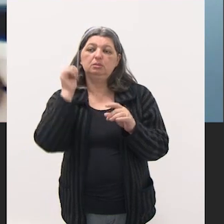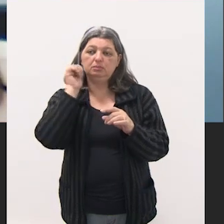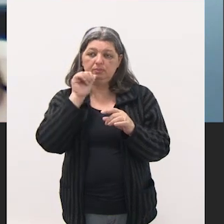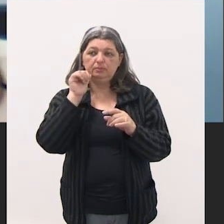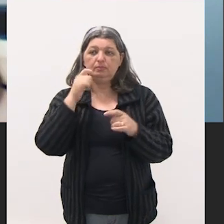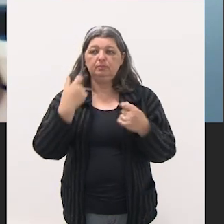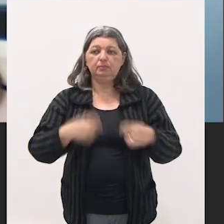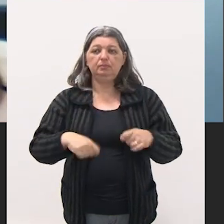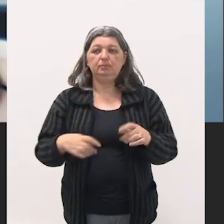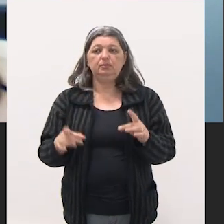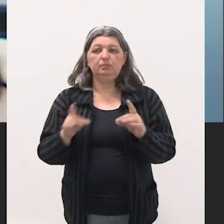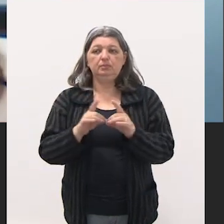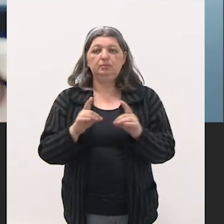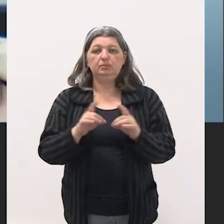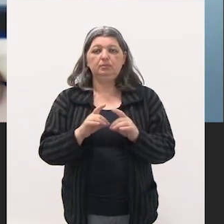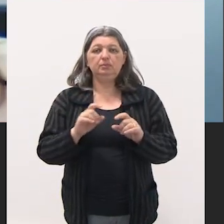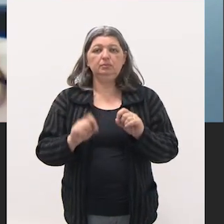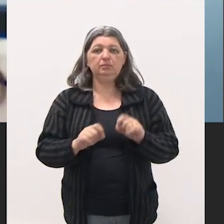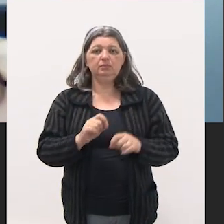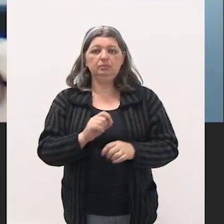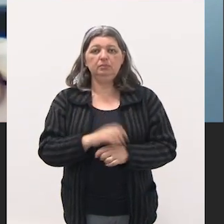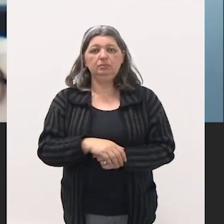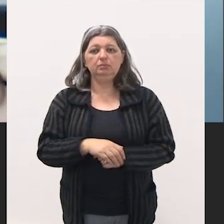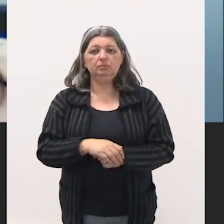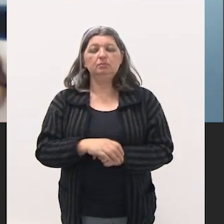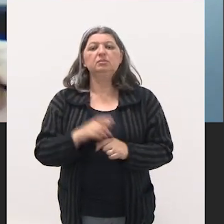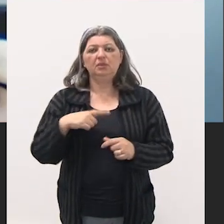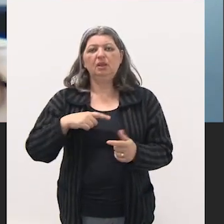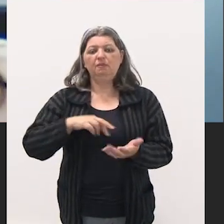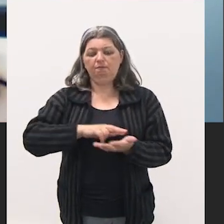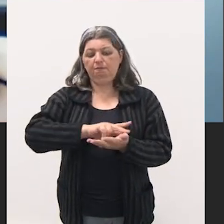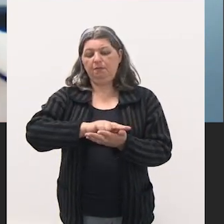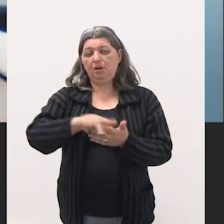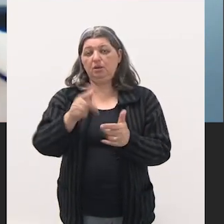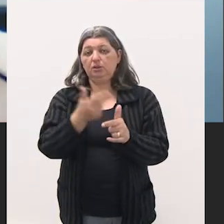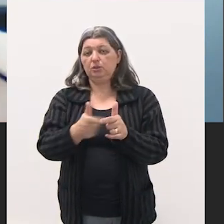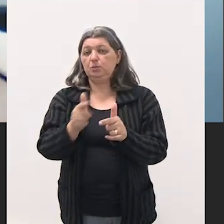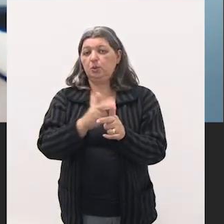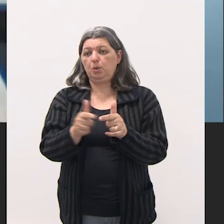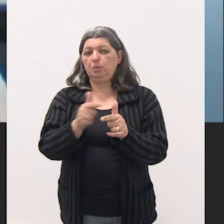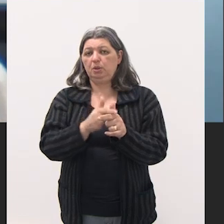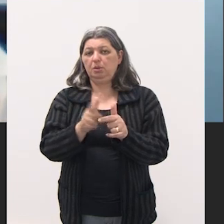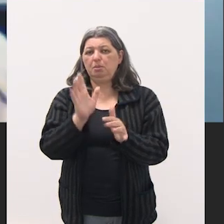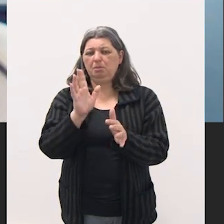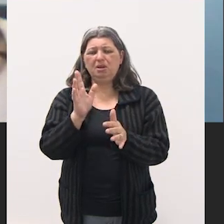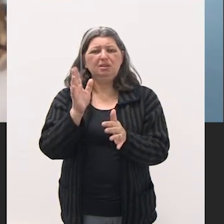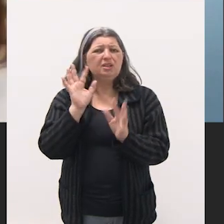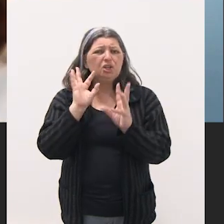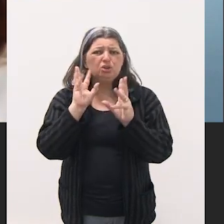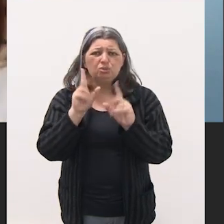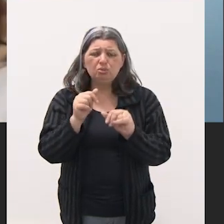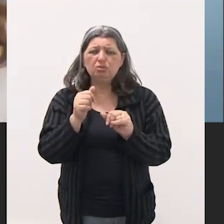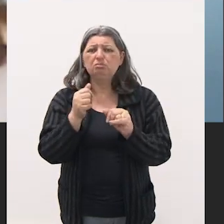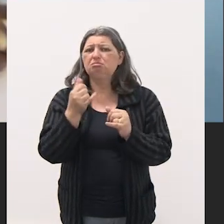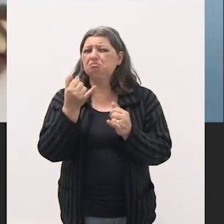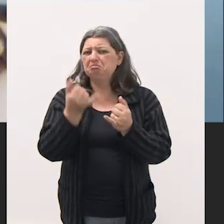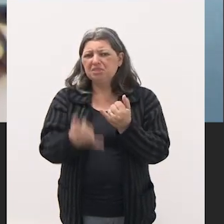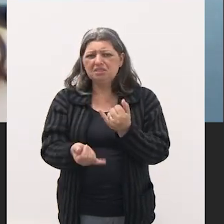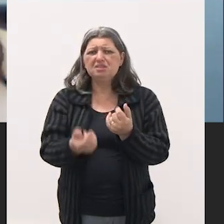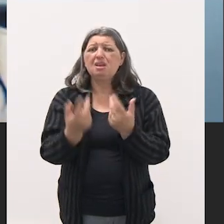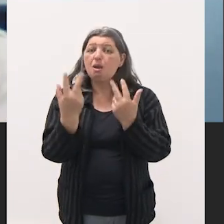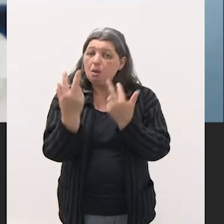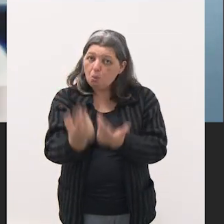atender, porque elas têm muito problema, elas têm os problemas muito parecidos com os das outras mulheres, é